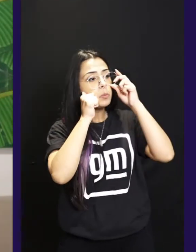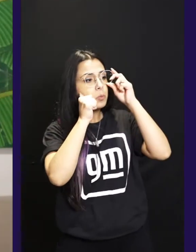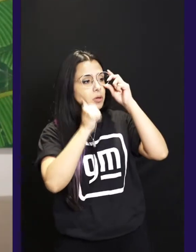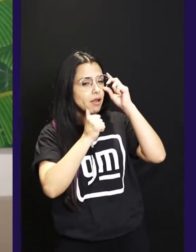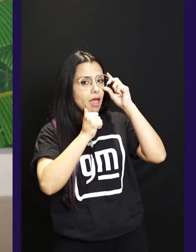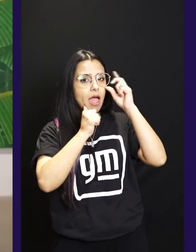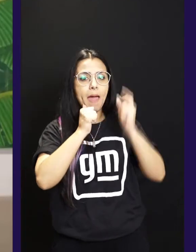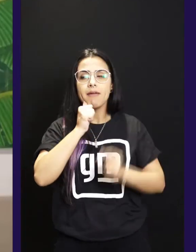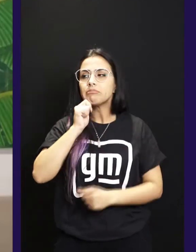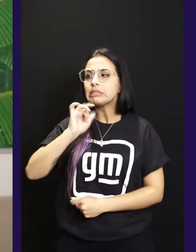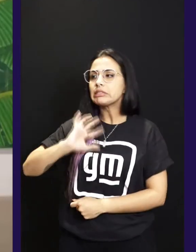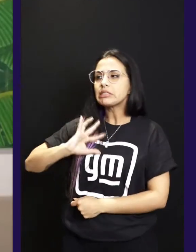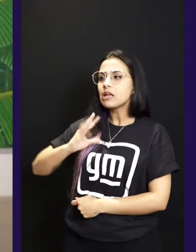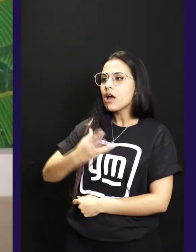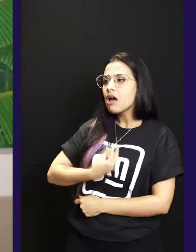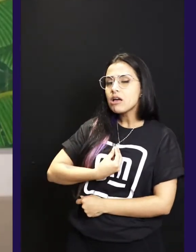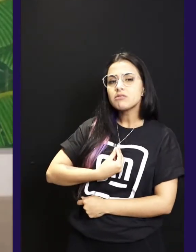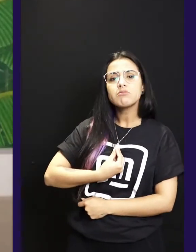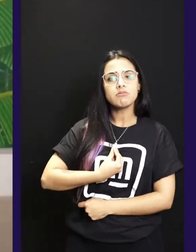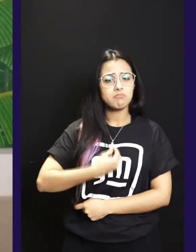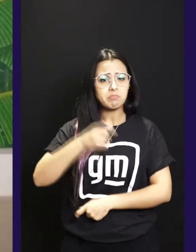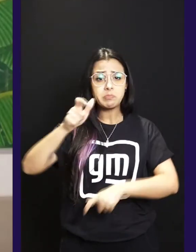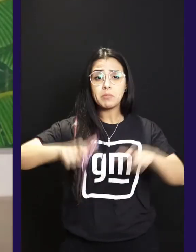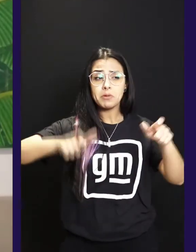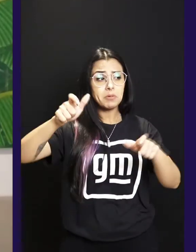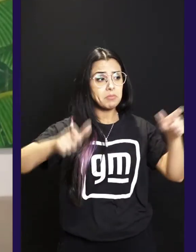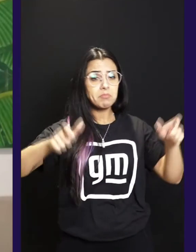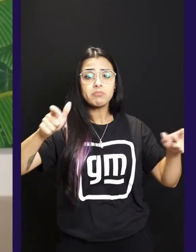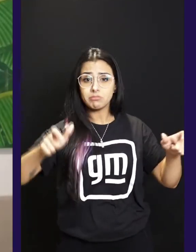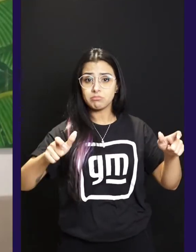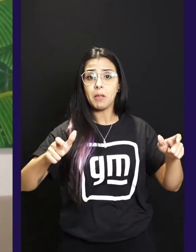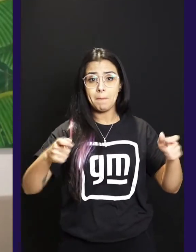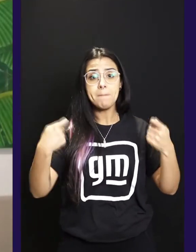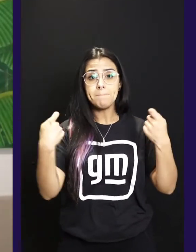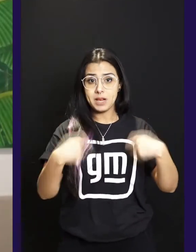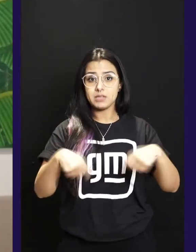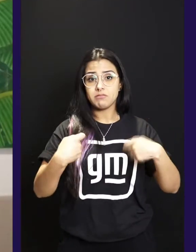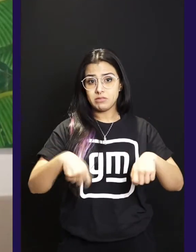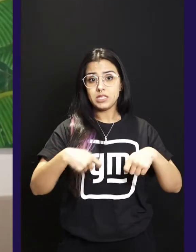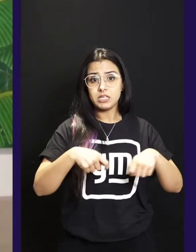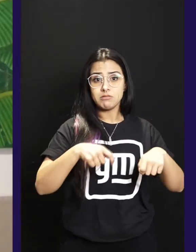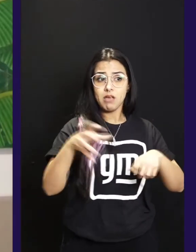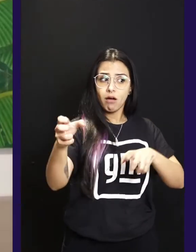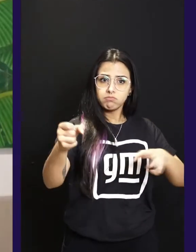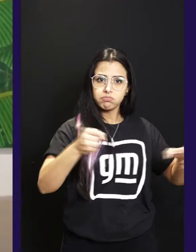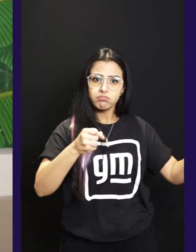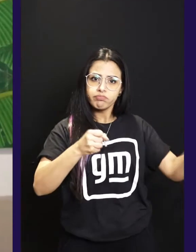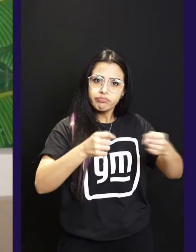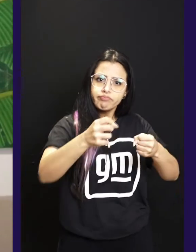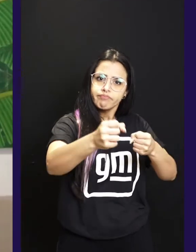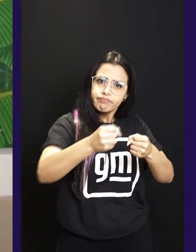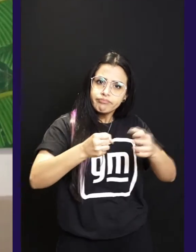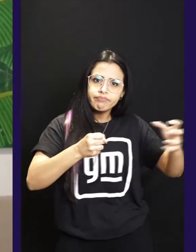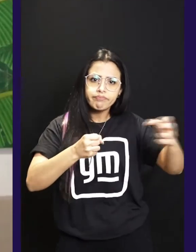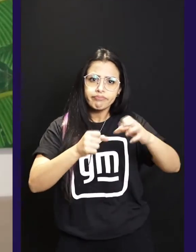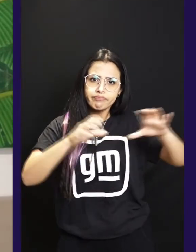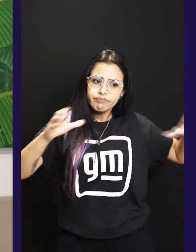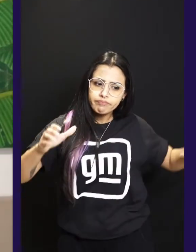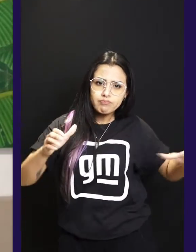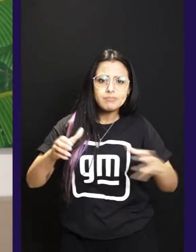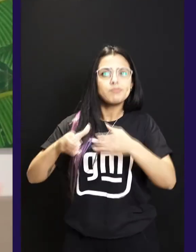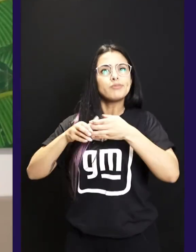essa diversidade refletida nos nossos times. E aí, esse foi o pitch, né? Que eu criei,